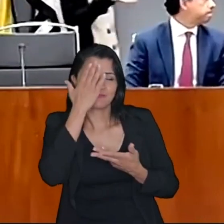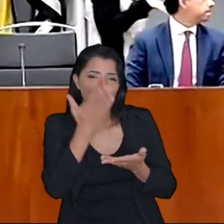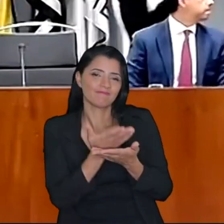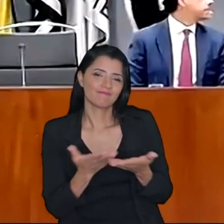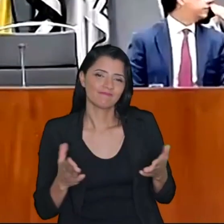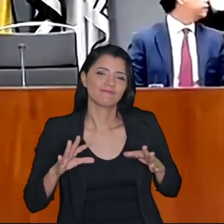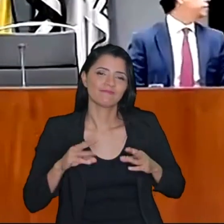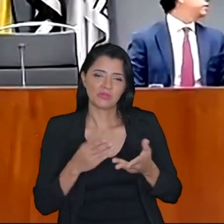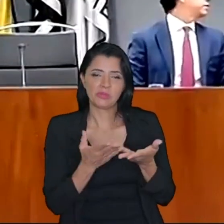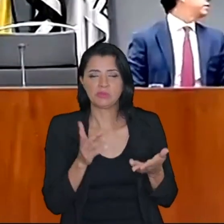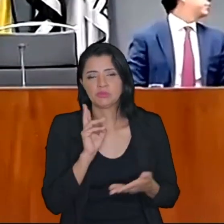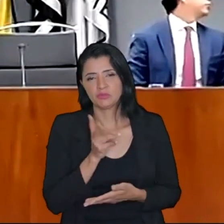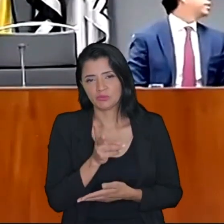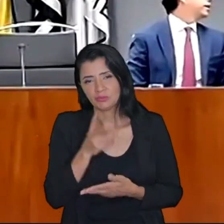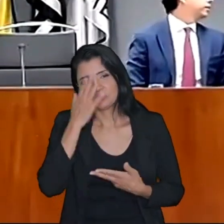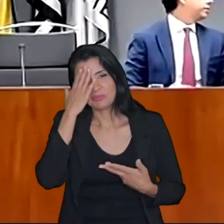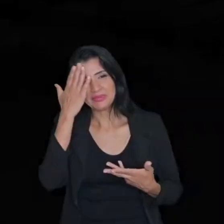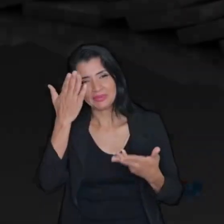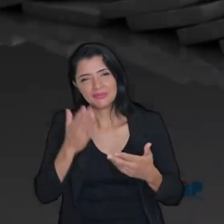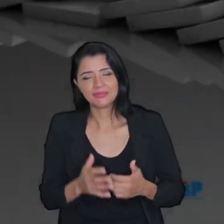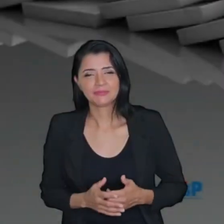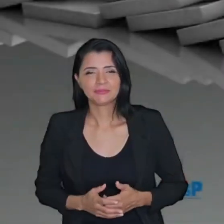todos e continuamos. Muito obrigada.